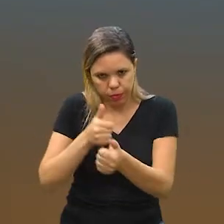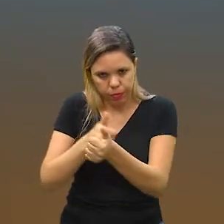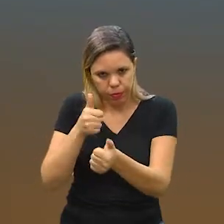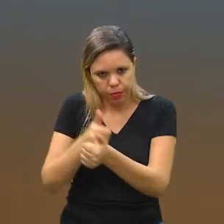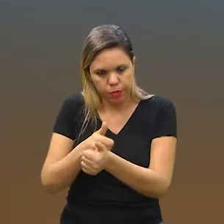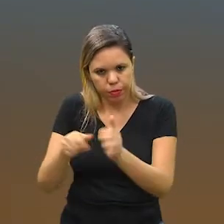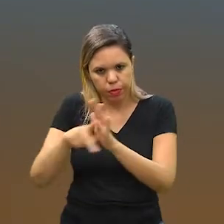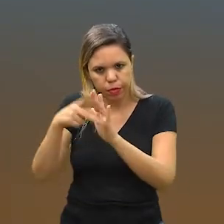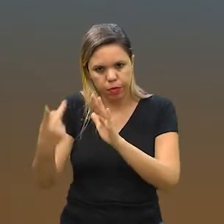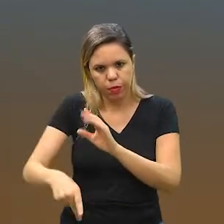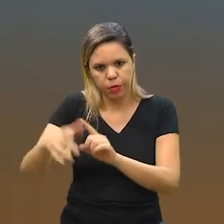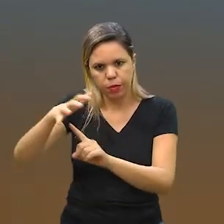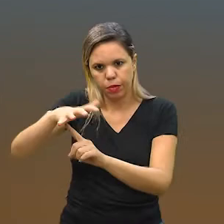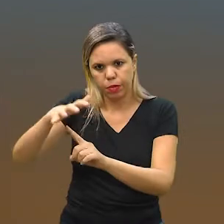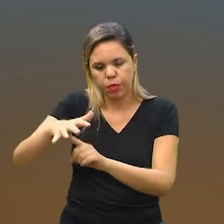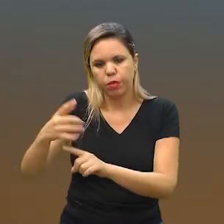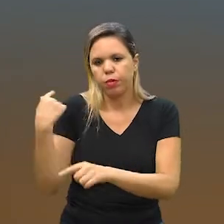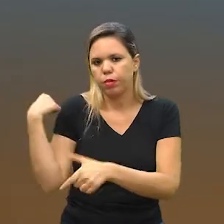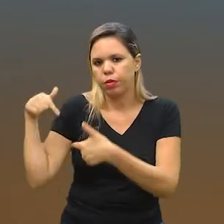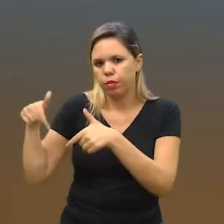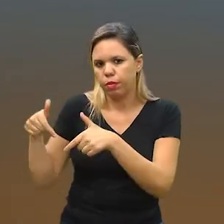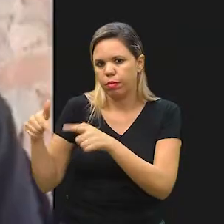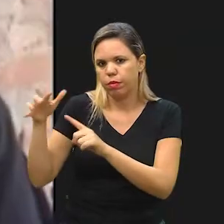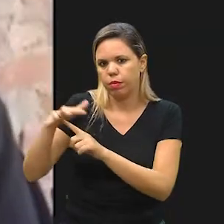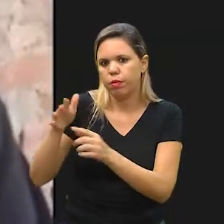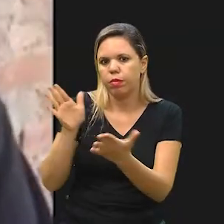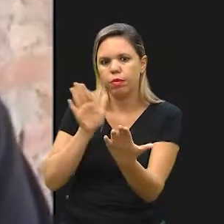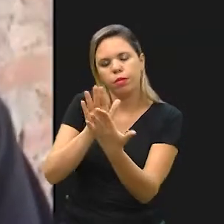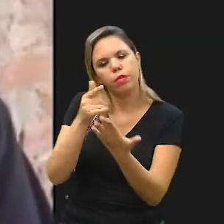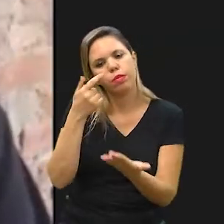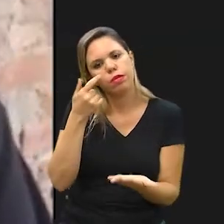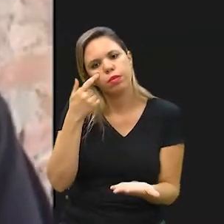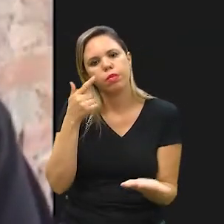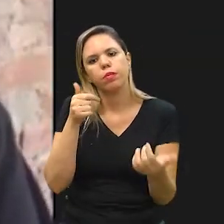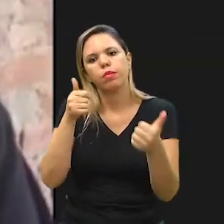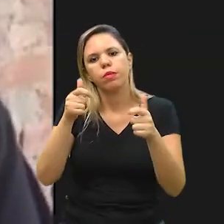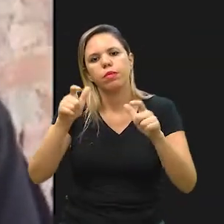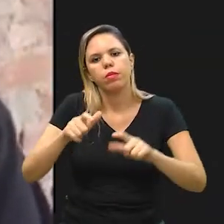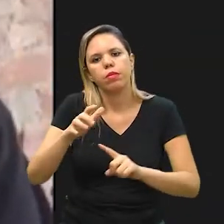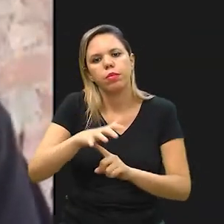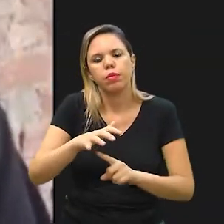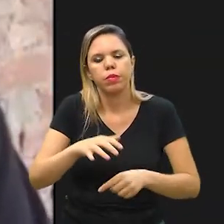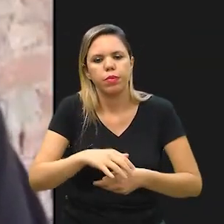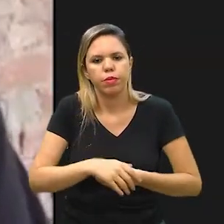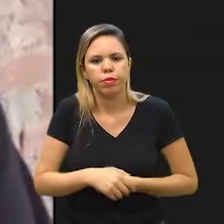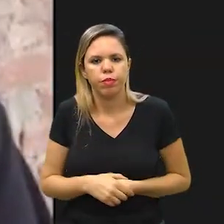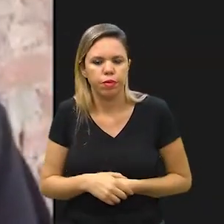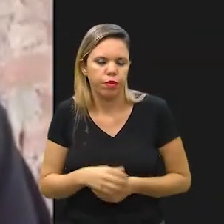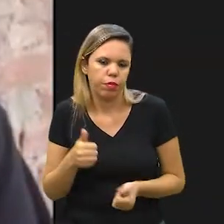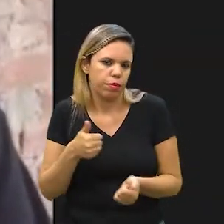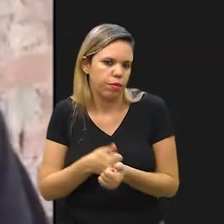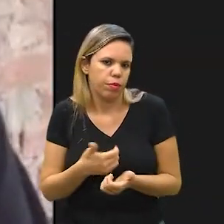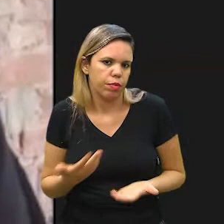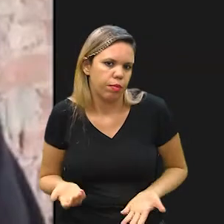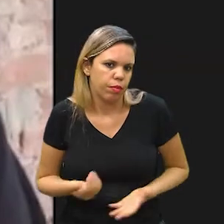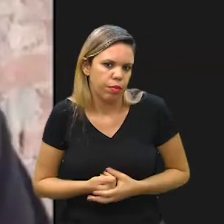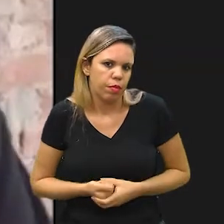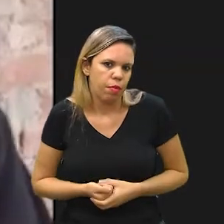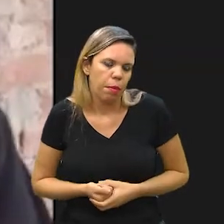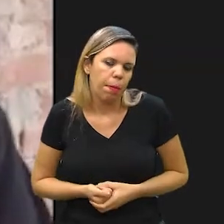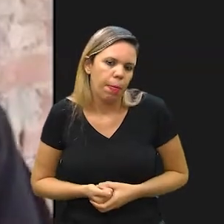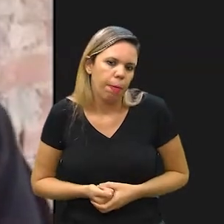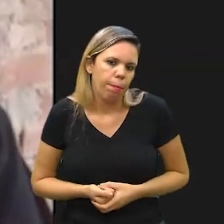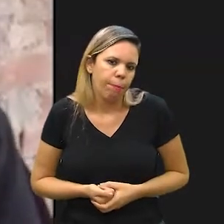da própria praça, né? Que a gente trabalhava na praça. E acabou abrindo um ponto ali do ladinho da praça mesmo,